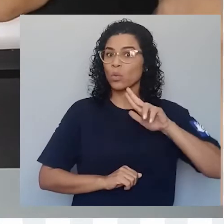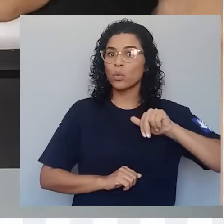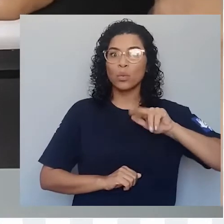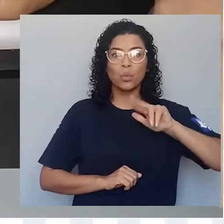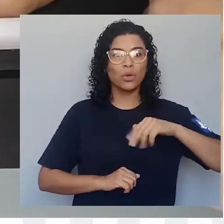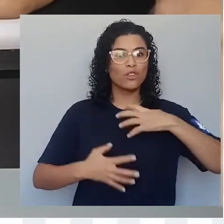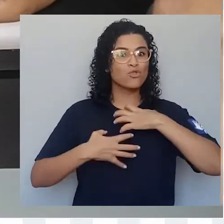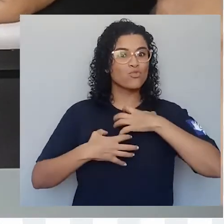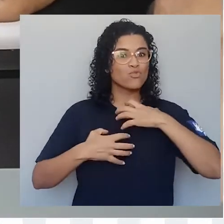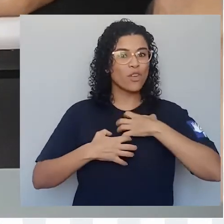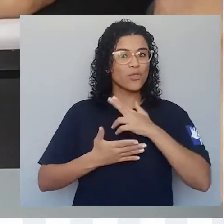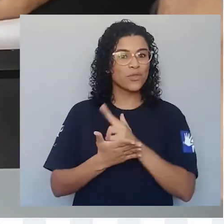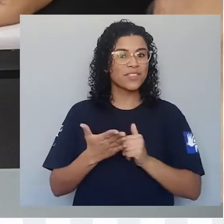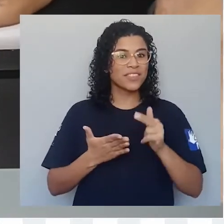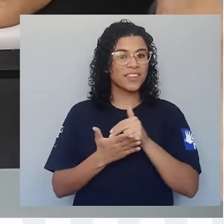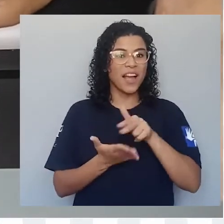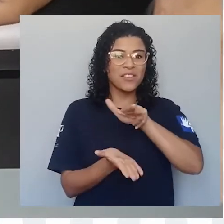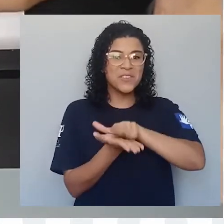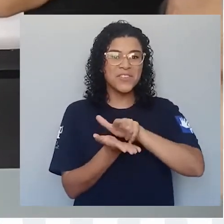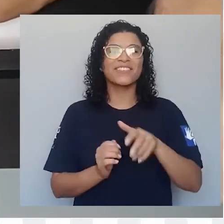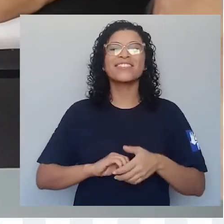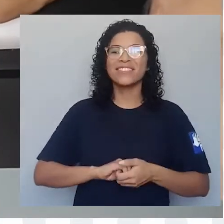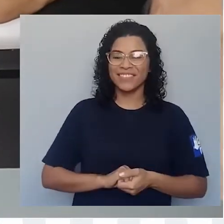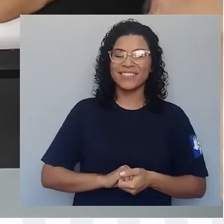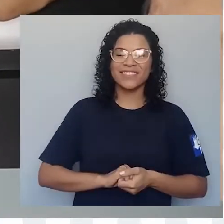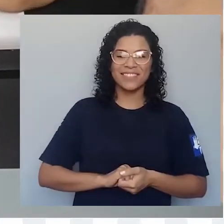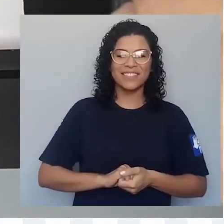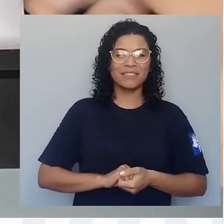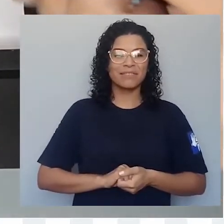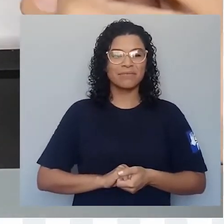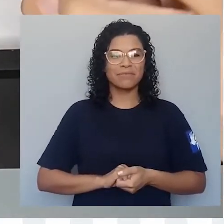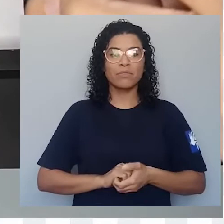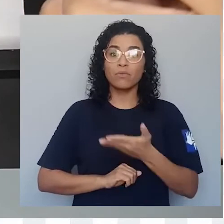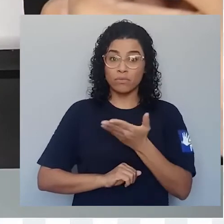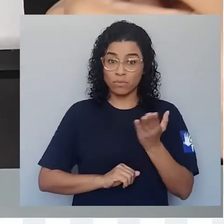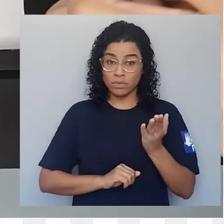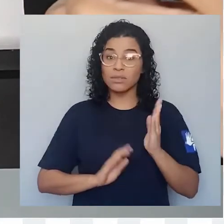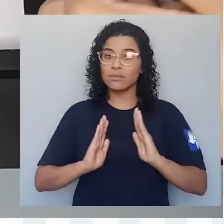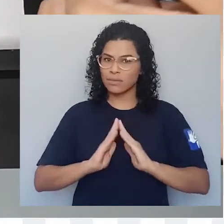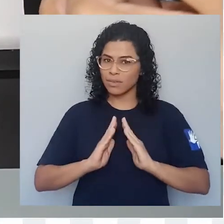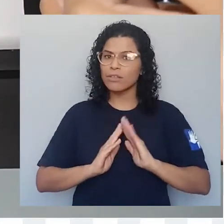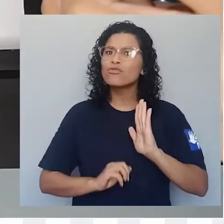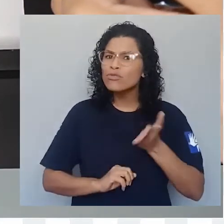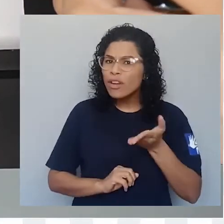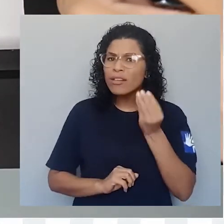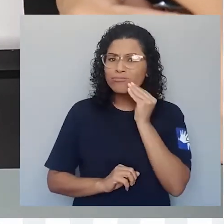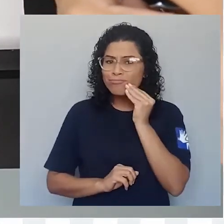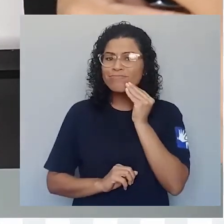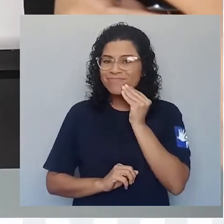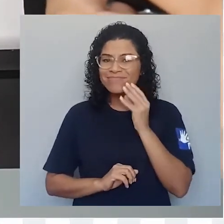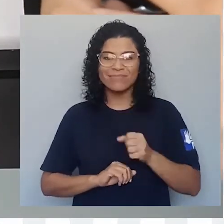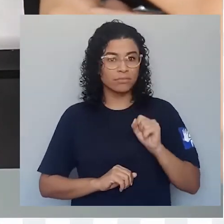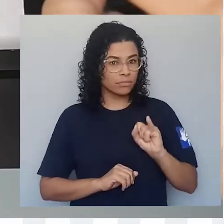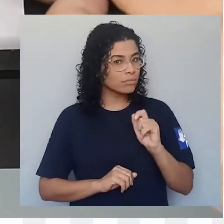tinha desenhado deitado, de cabeça para baixo. Você aí em casa já fez